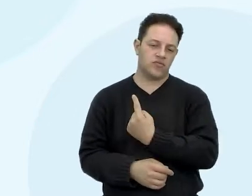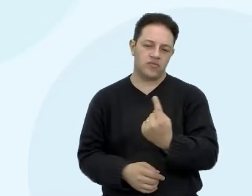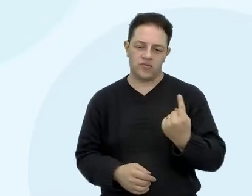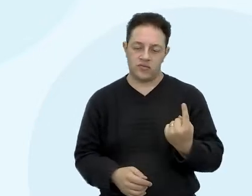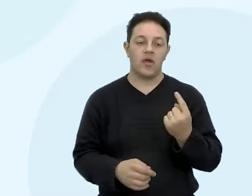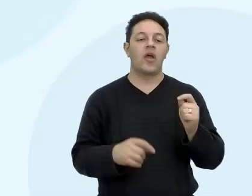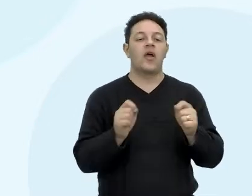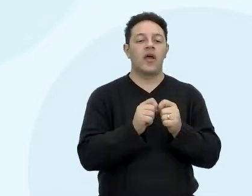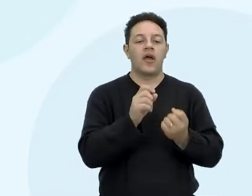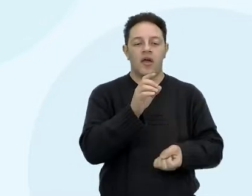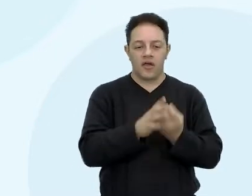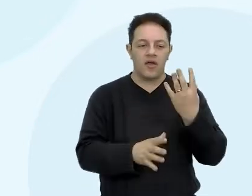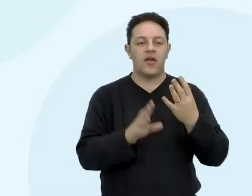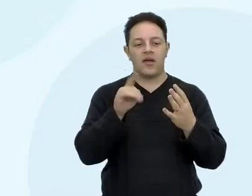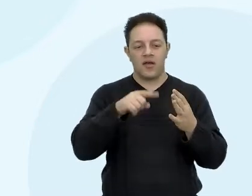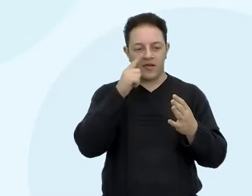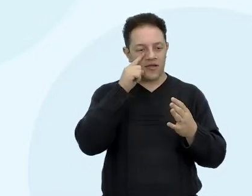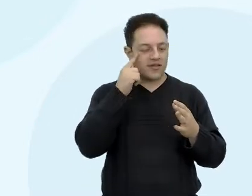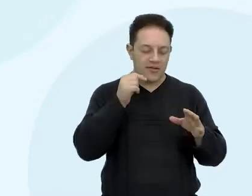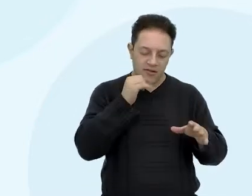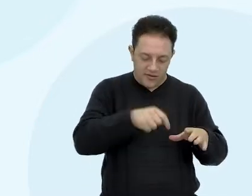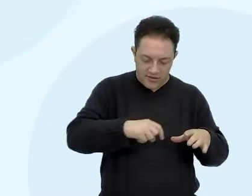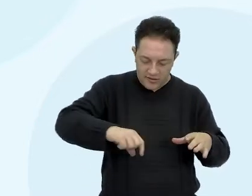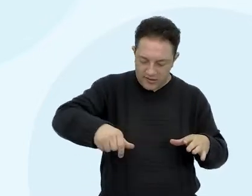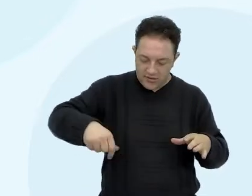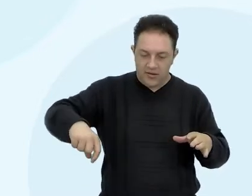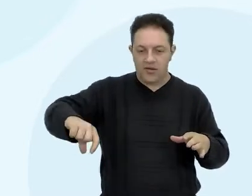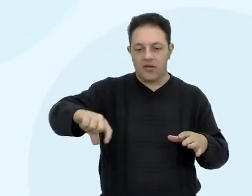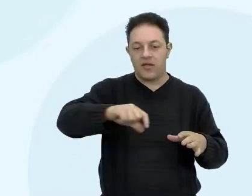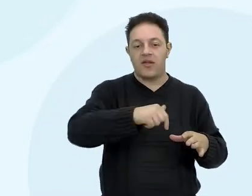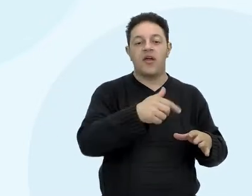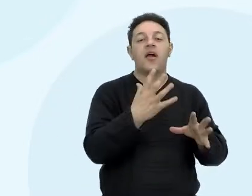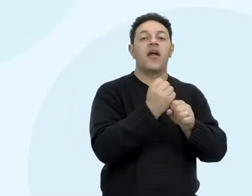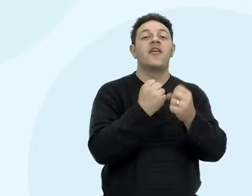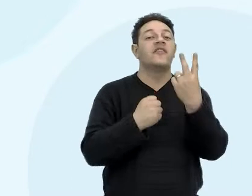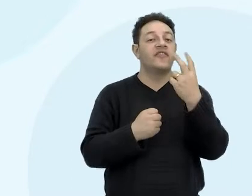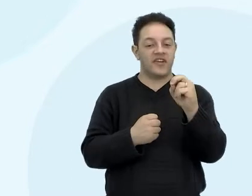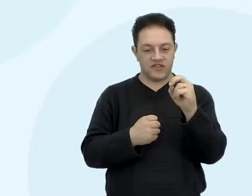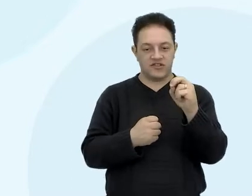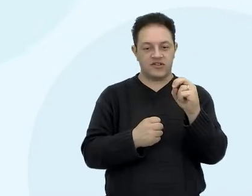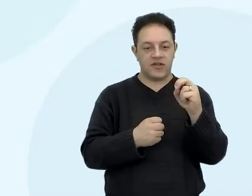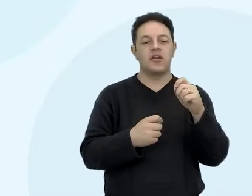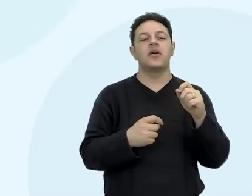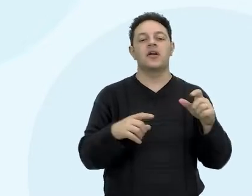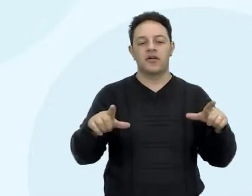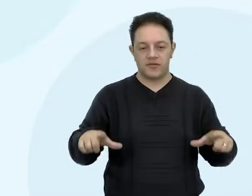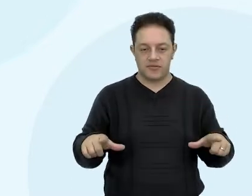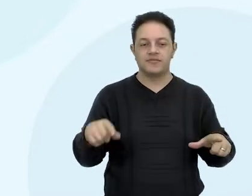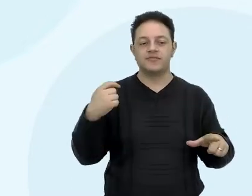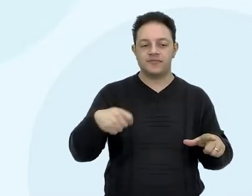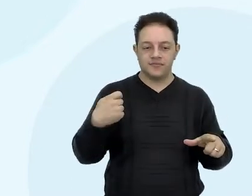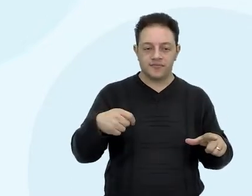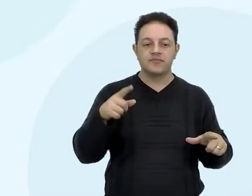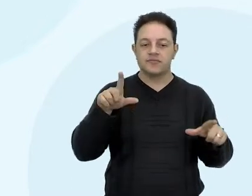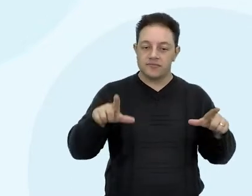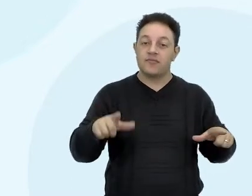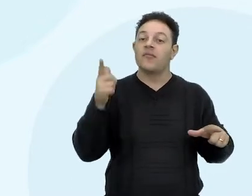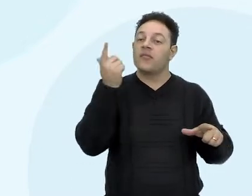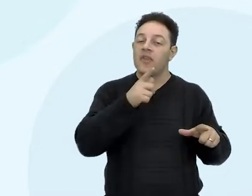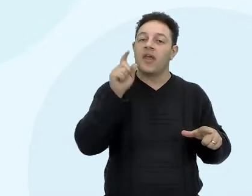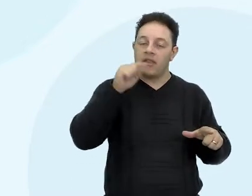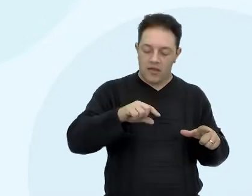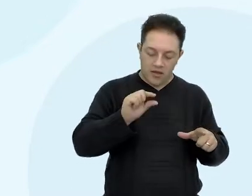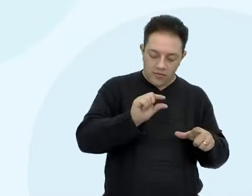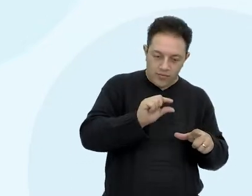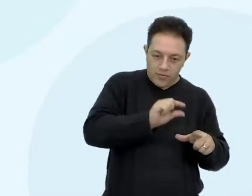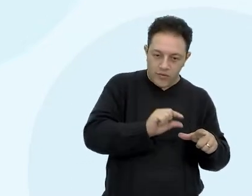com 20 casas, com um tabuleiro. O tamanho de cada casa deve ser tal que possa conter pinos